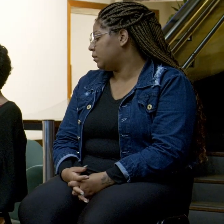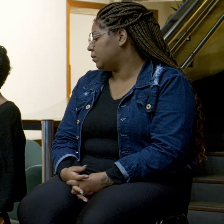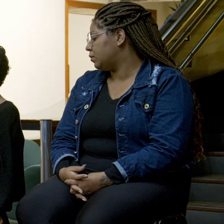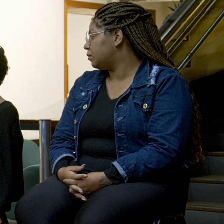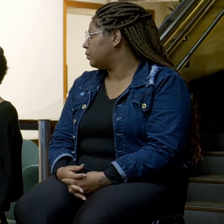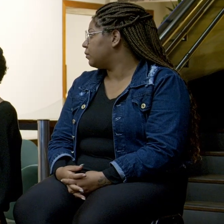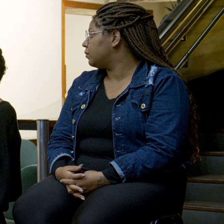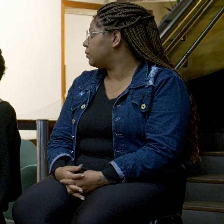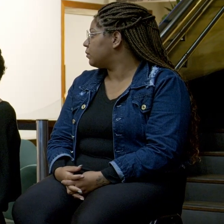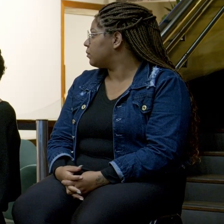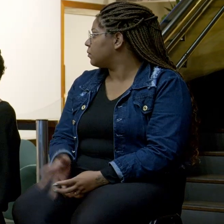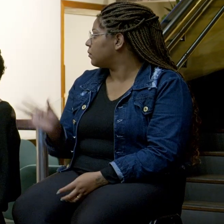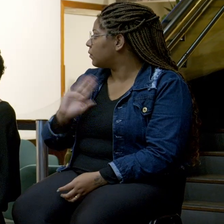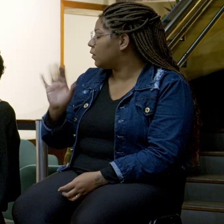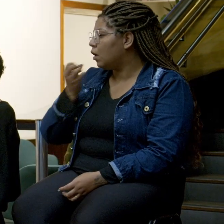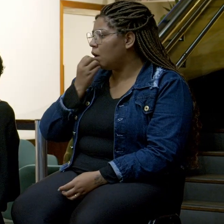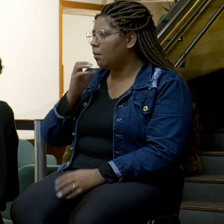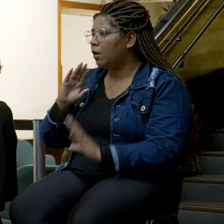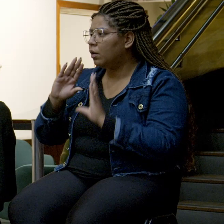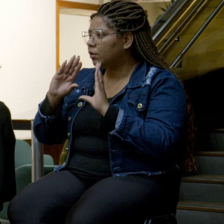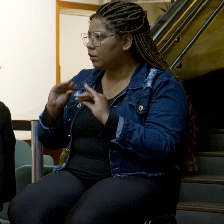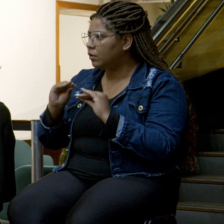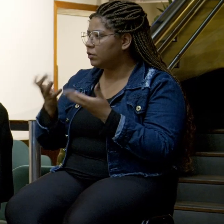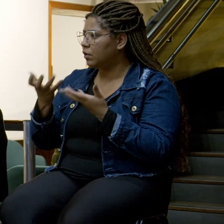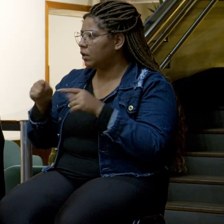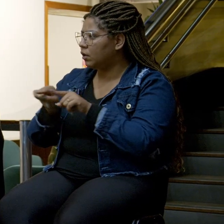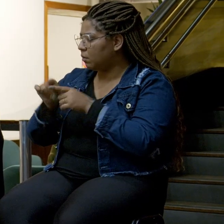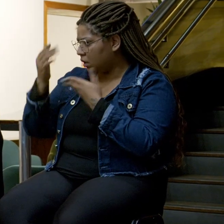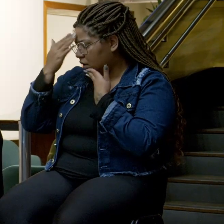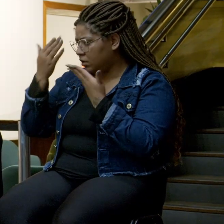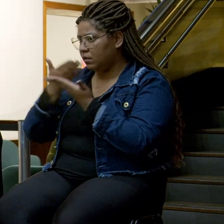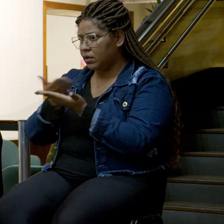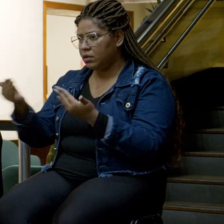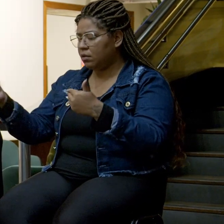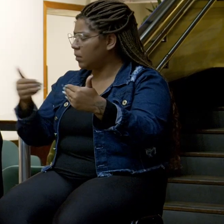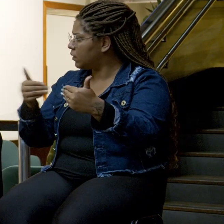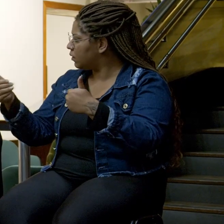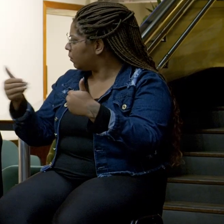Bom, boa noite. Queria agradecer a oportunidade de estar aqui com vocês.